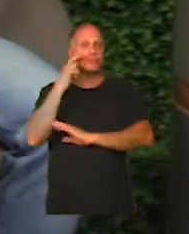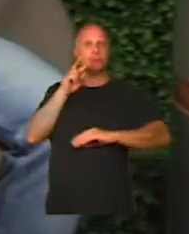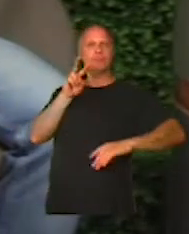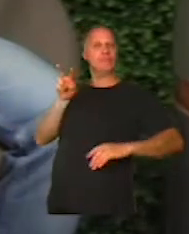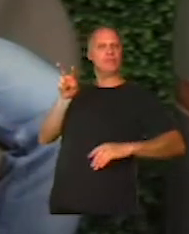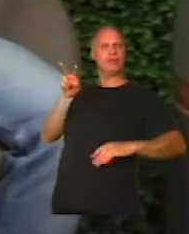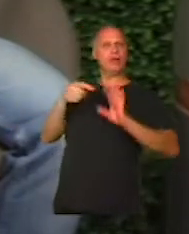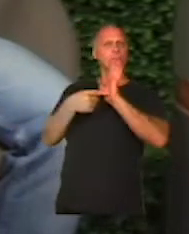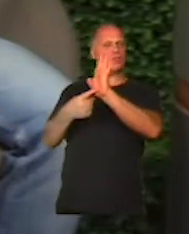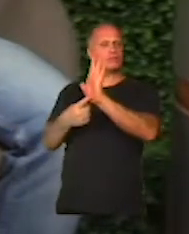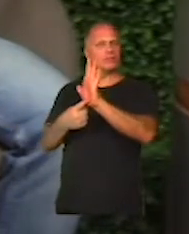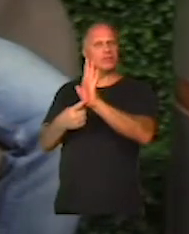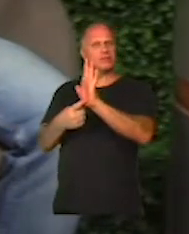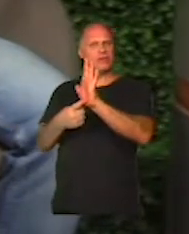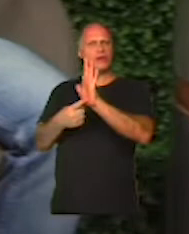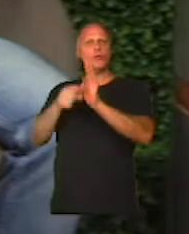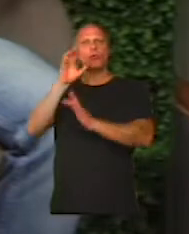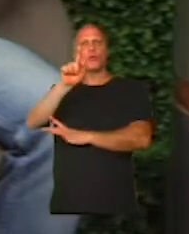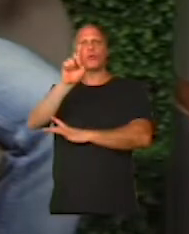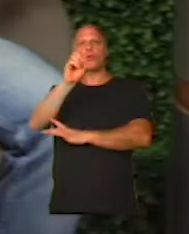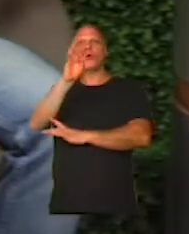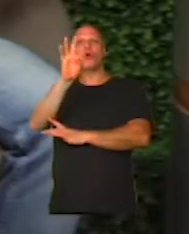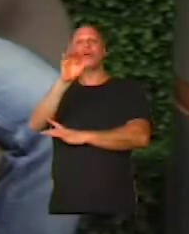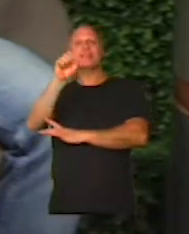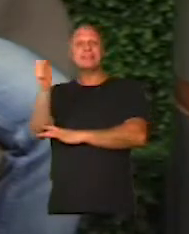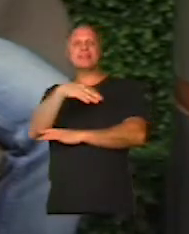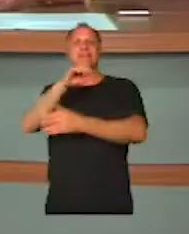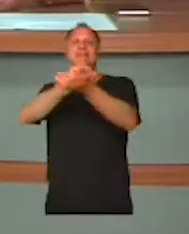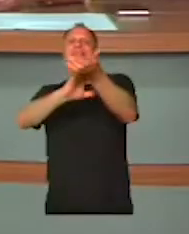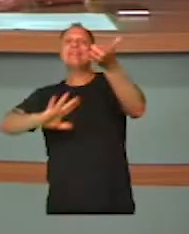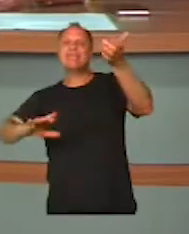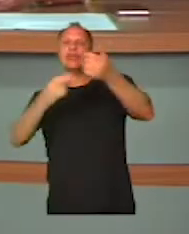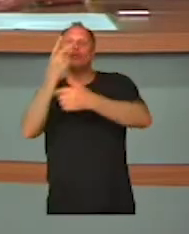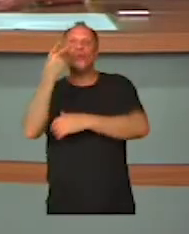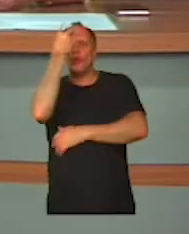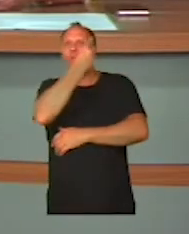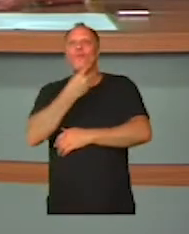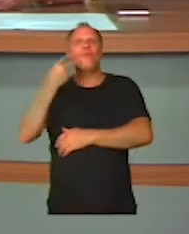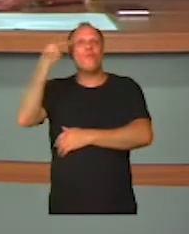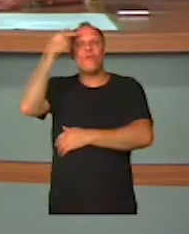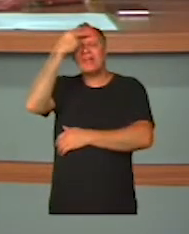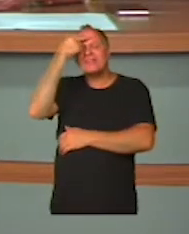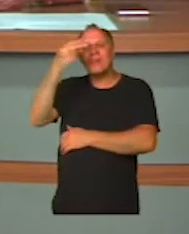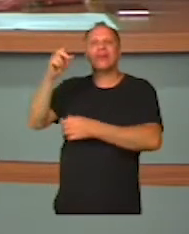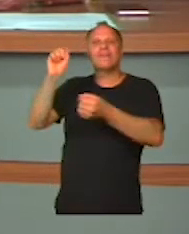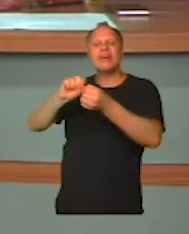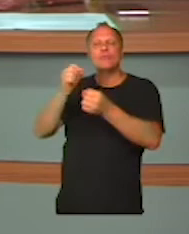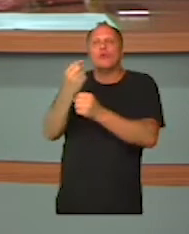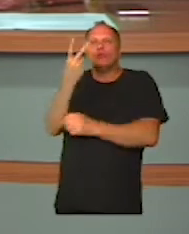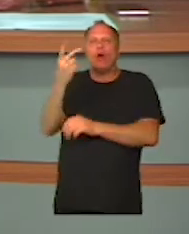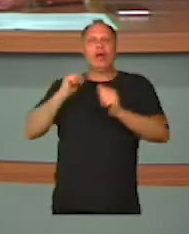aquele espetáculo. O Bodas de Sangue são 2 horas, né? E assisti no Teatro Colón, feito por 2 grandes atores que já